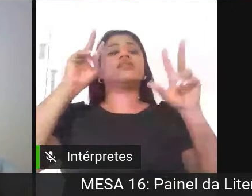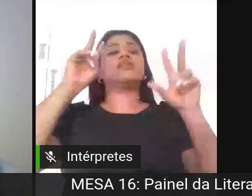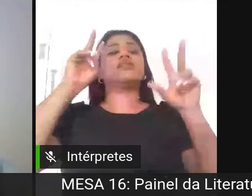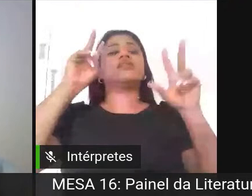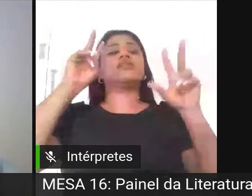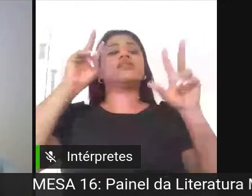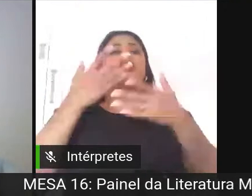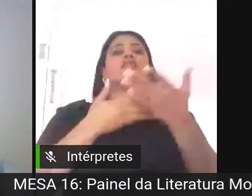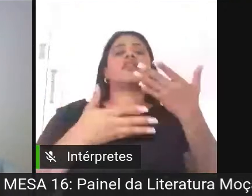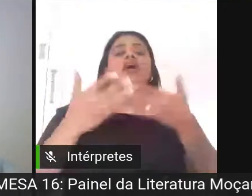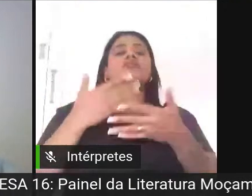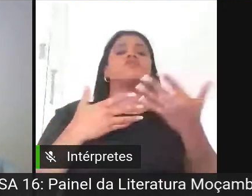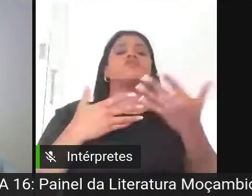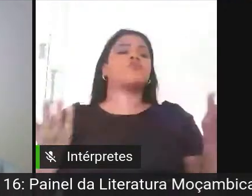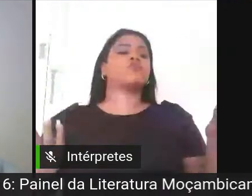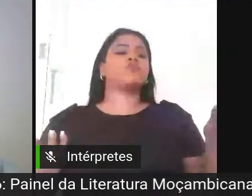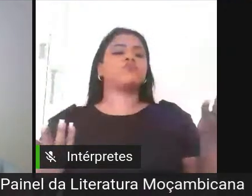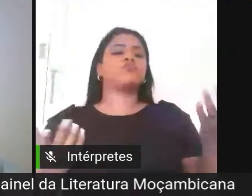Bom, são vários.